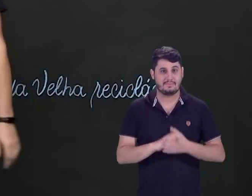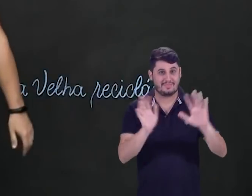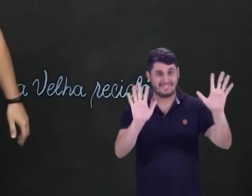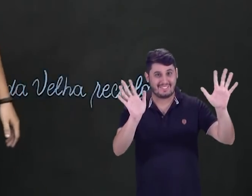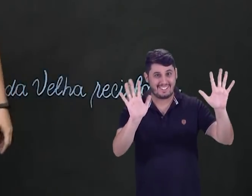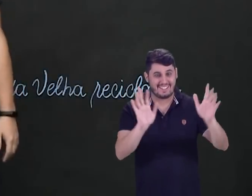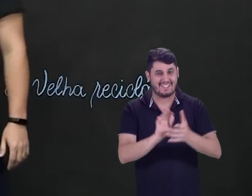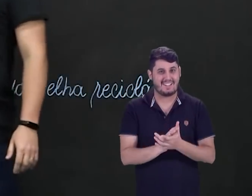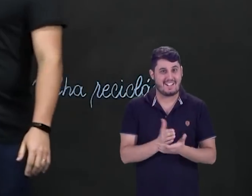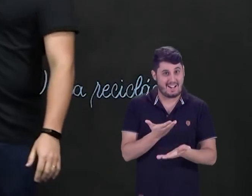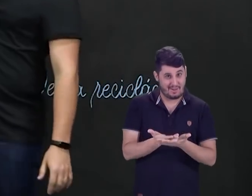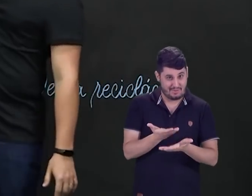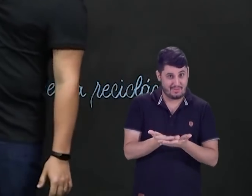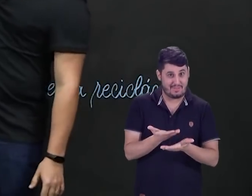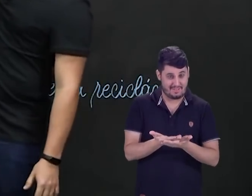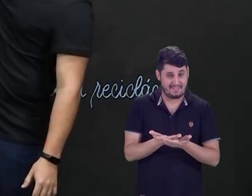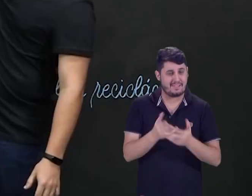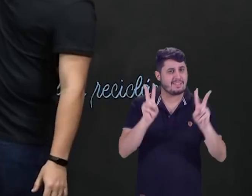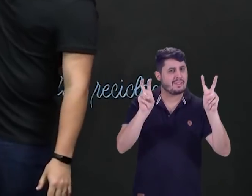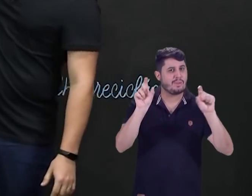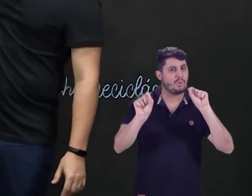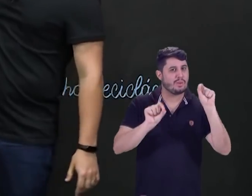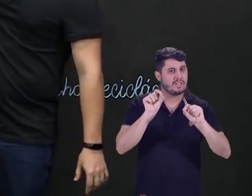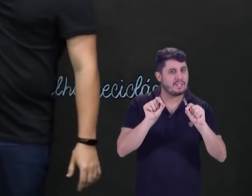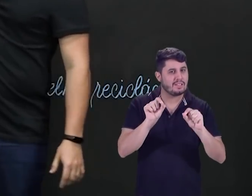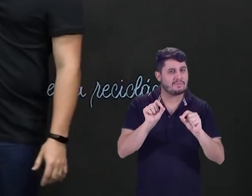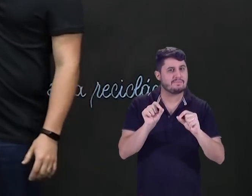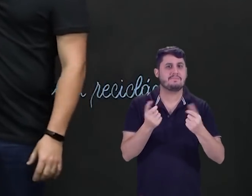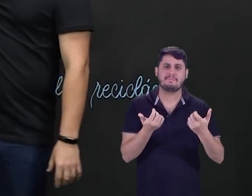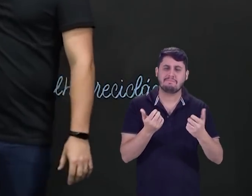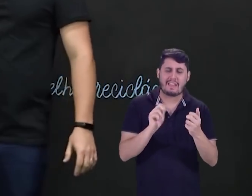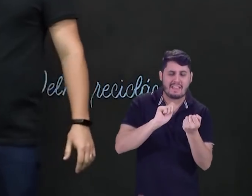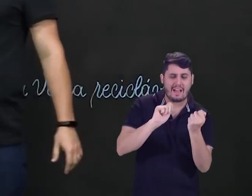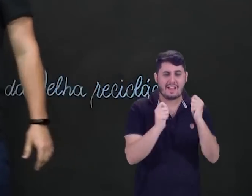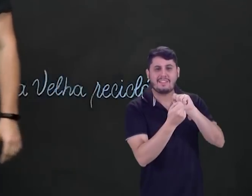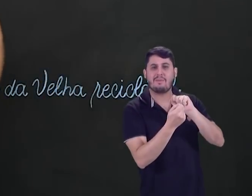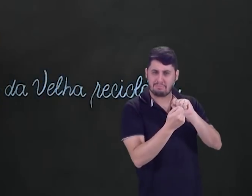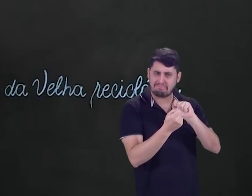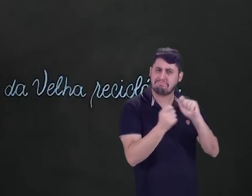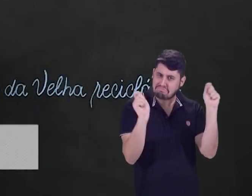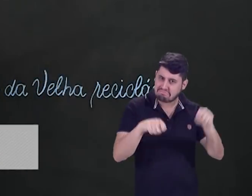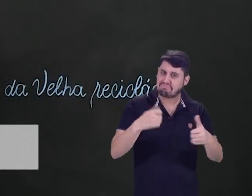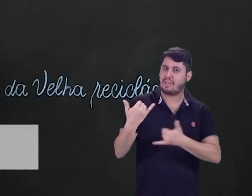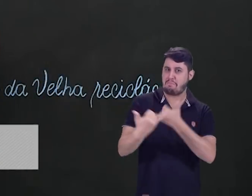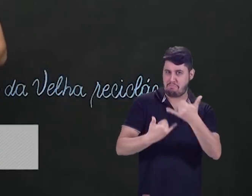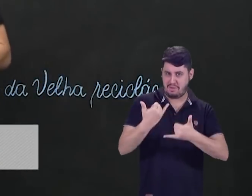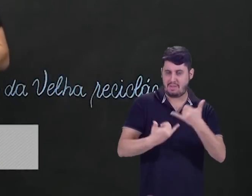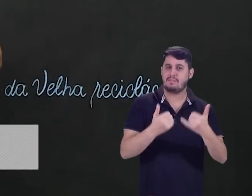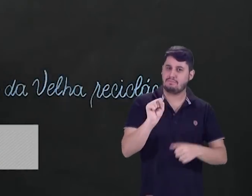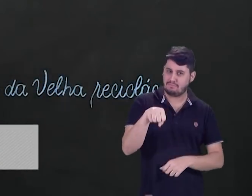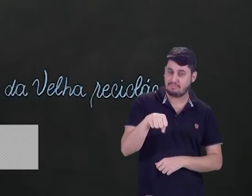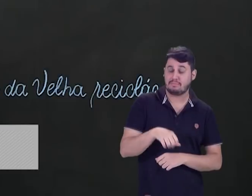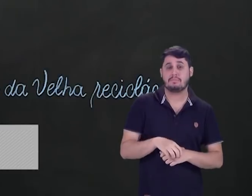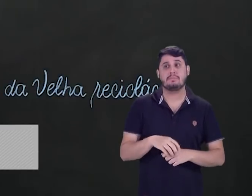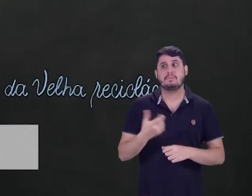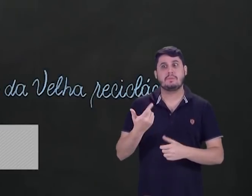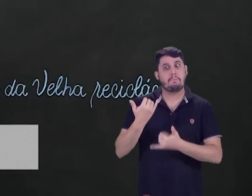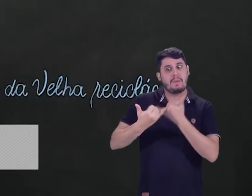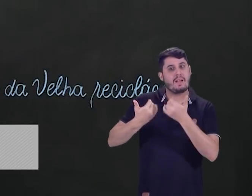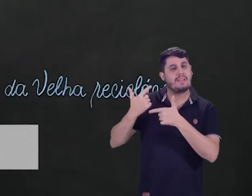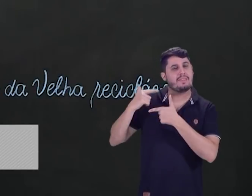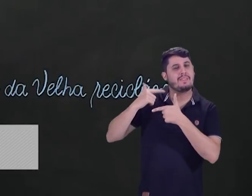Olá, nossa aula é Reciclar para Brincar, Brincadeiras Tradicionais. O resgate da brincadeira tradicional